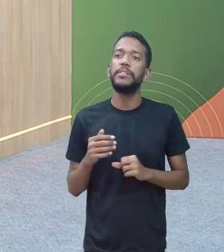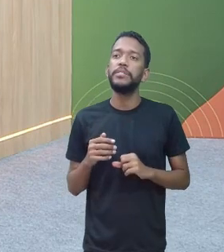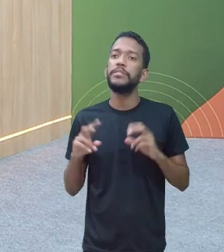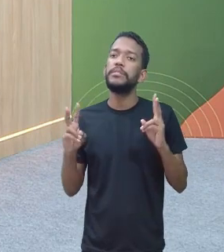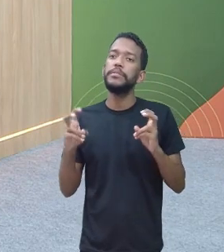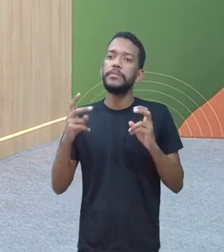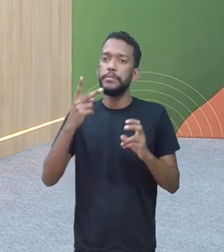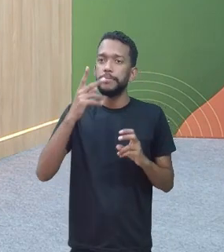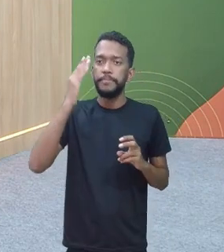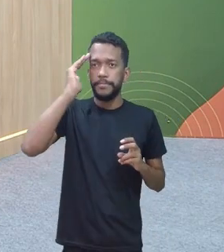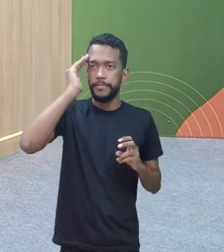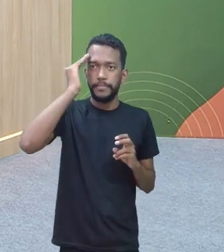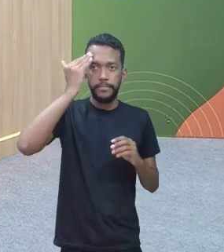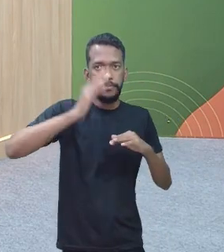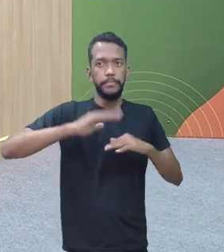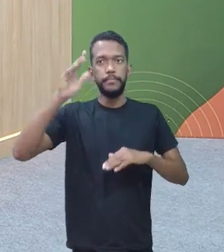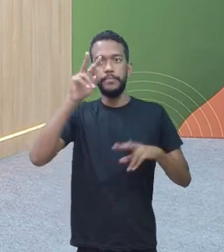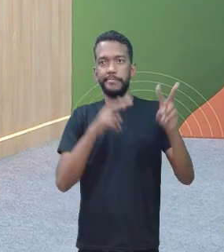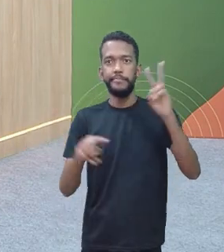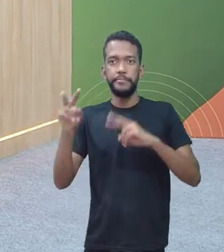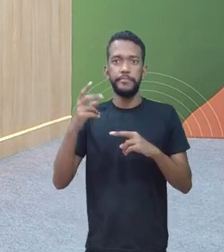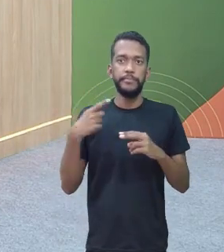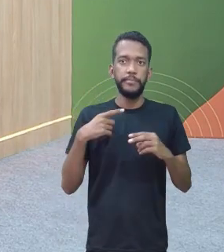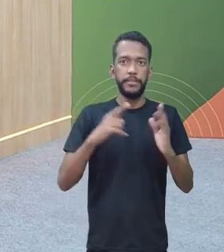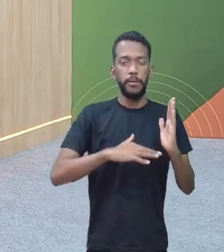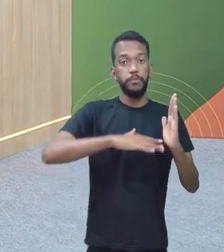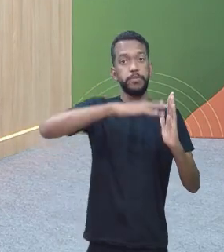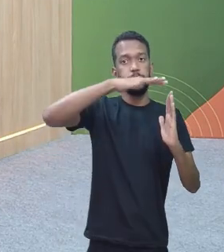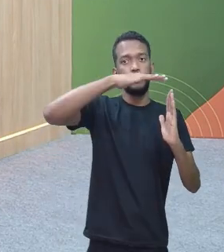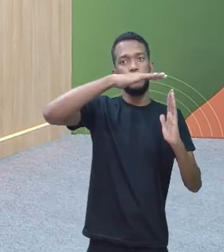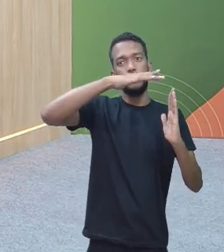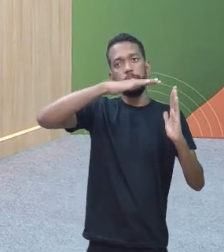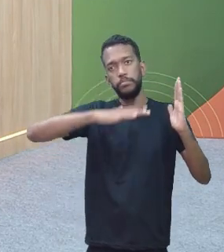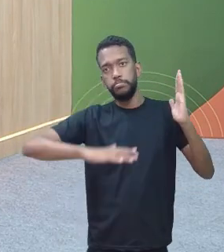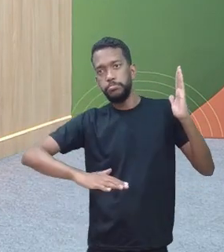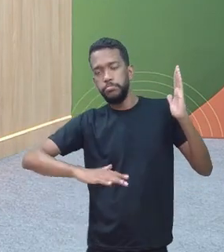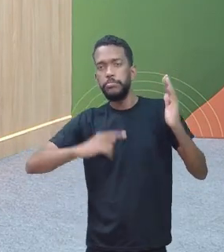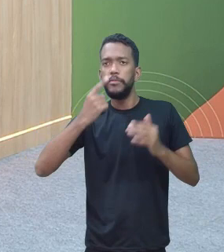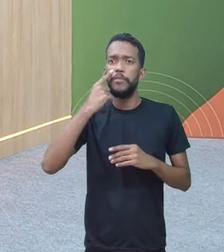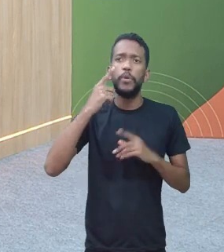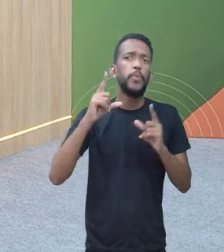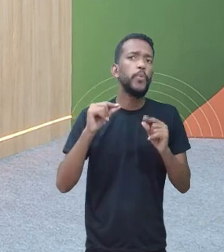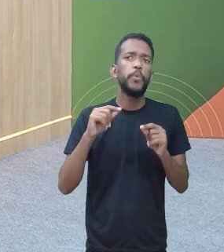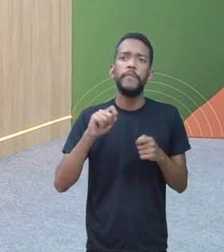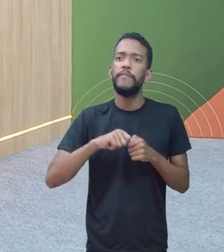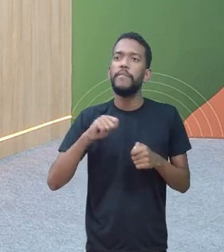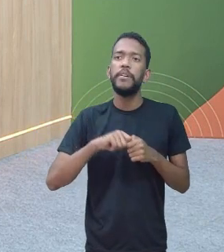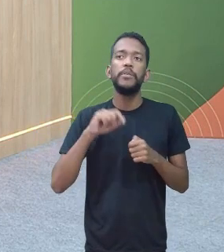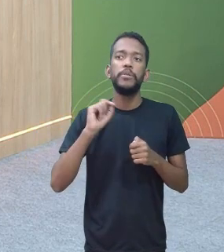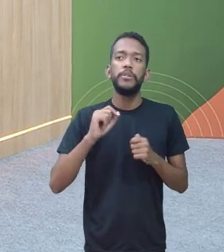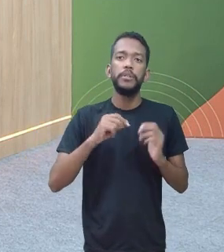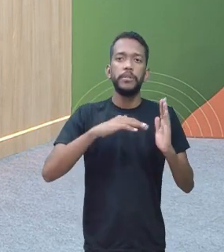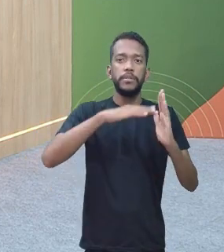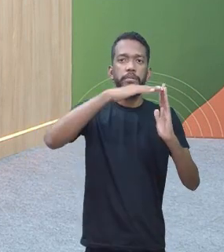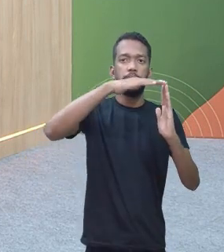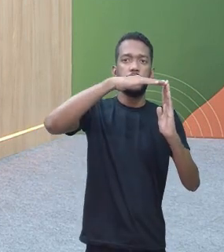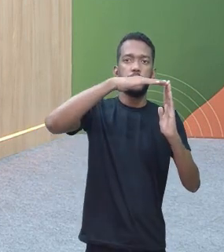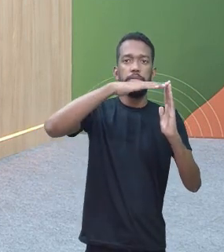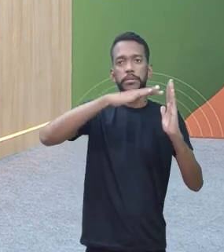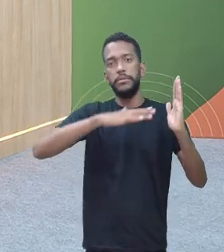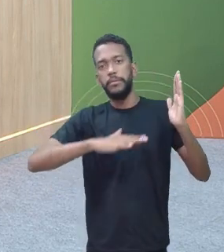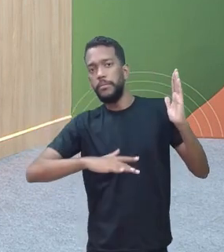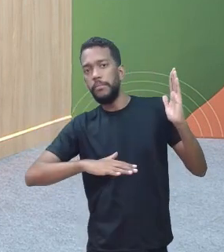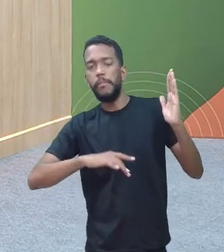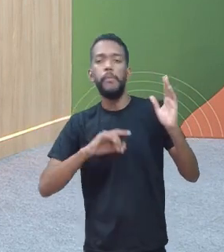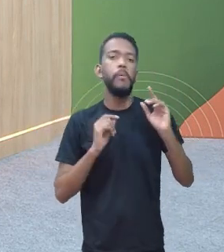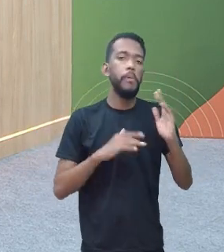leitura fica muito mais visual, né? Você bate o olho, poxa, aqui está muito grande, aqui está muito pequeno. Peraí, o que faz com que isso está alto